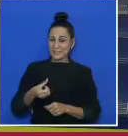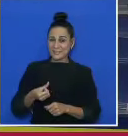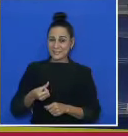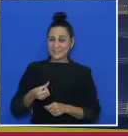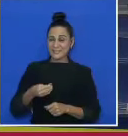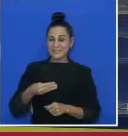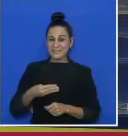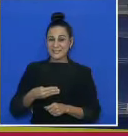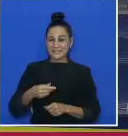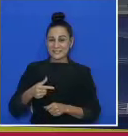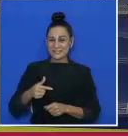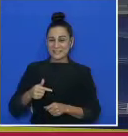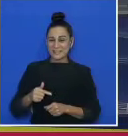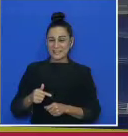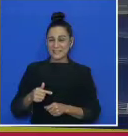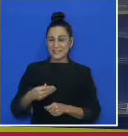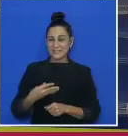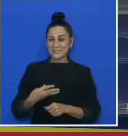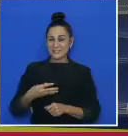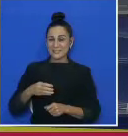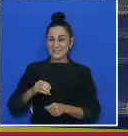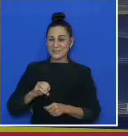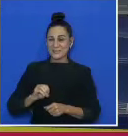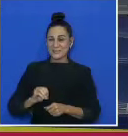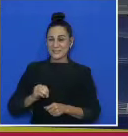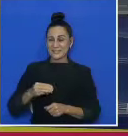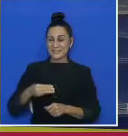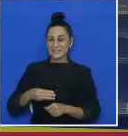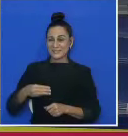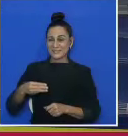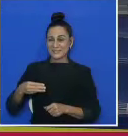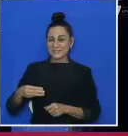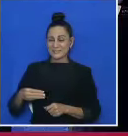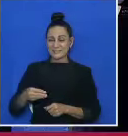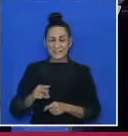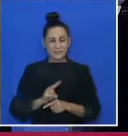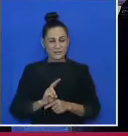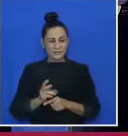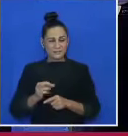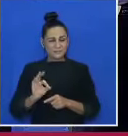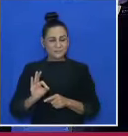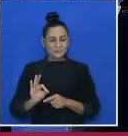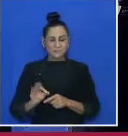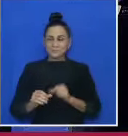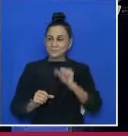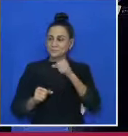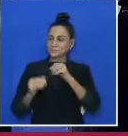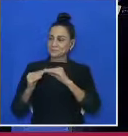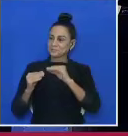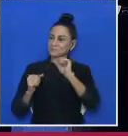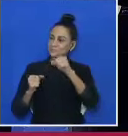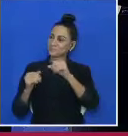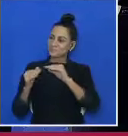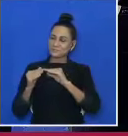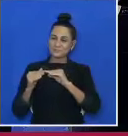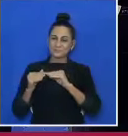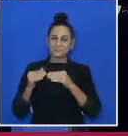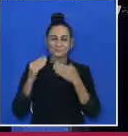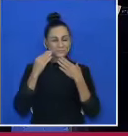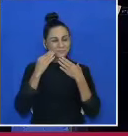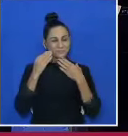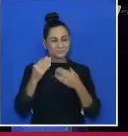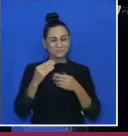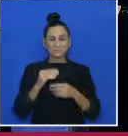46, 37, 40 e 33. As senhoras confirmam? Sim, confirmo. Sim, confirmo.